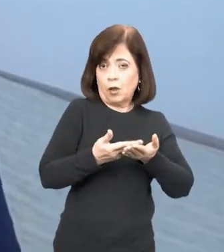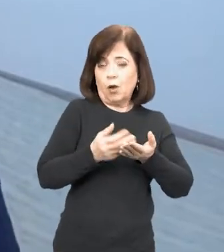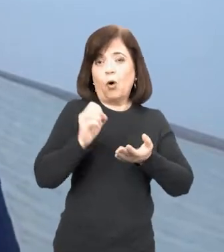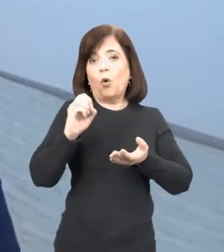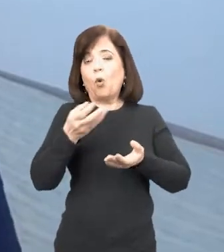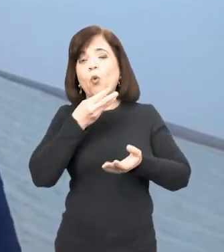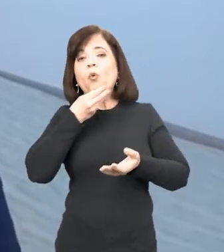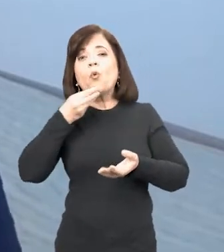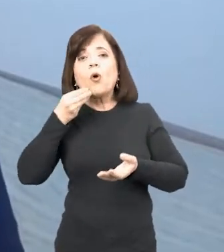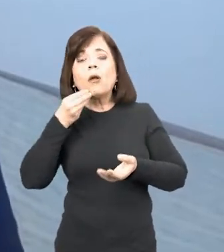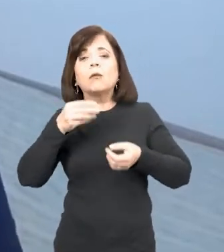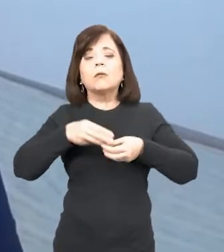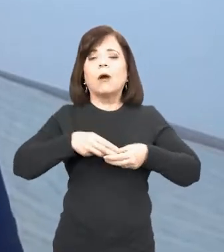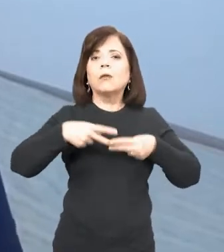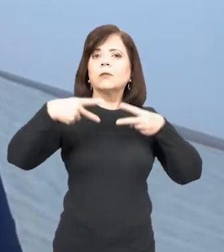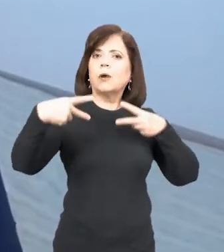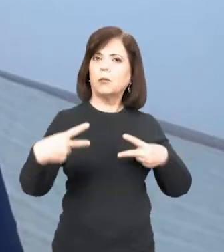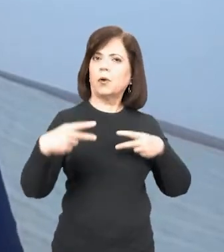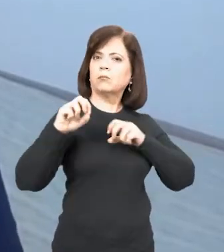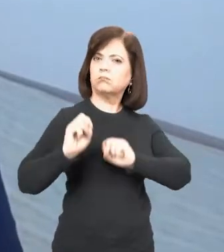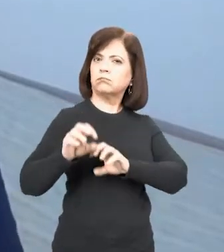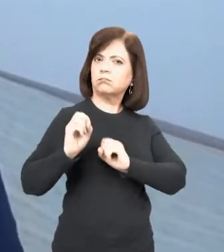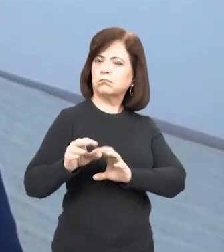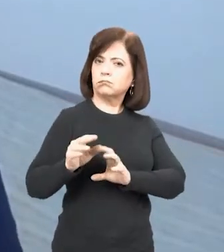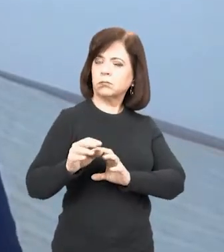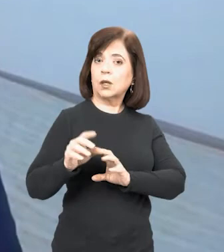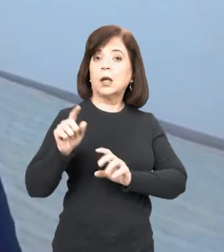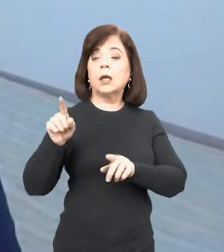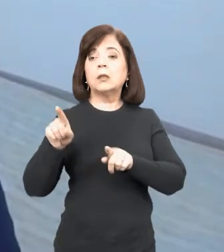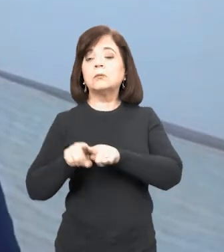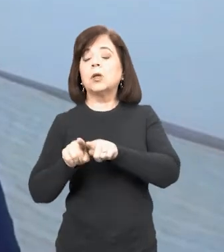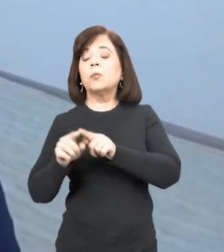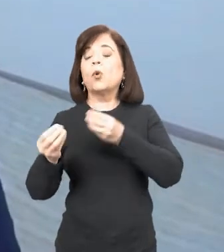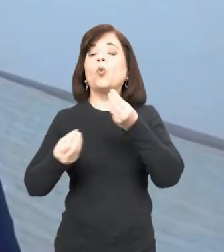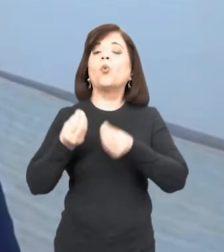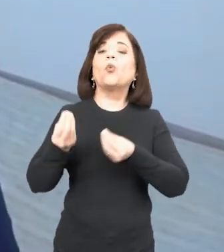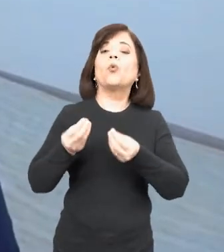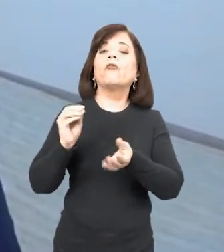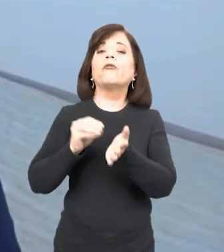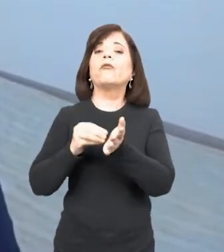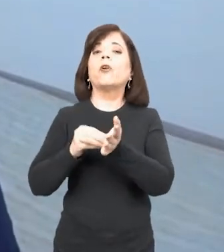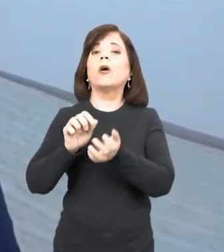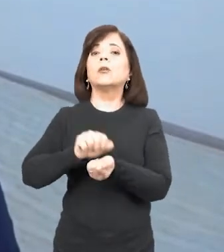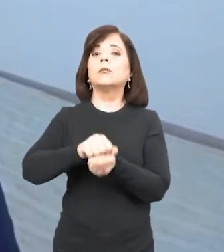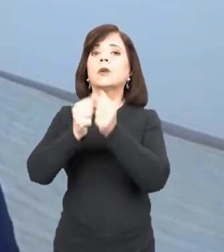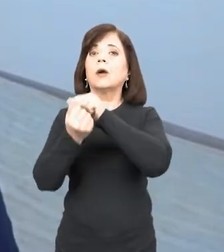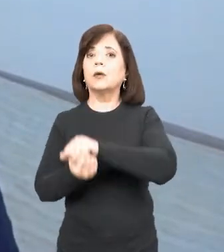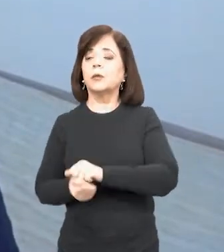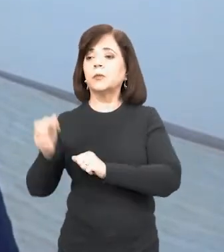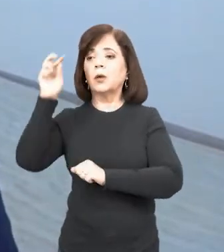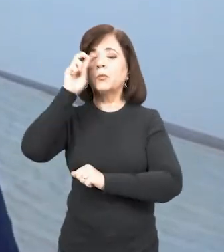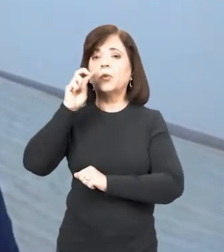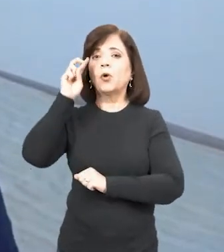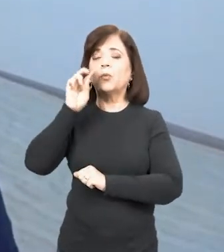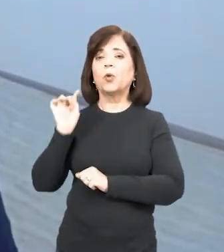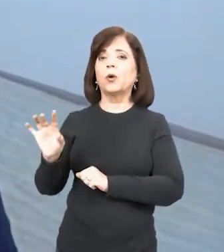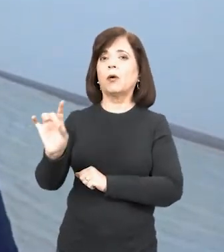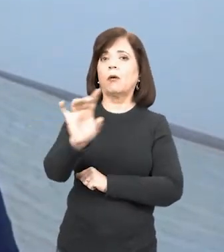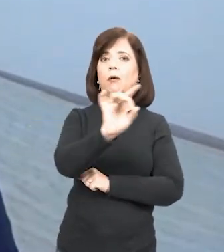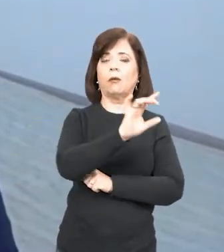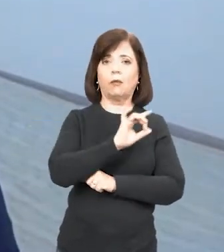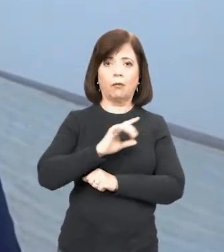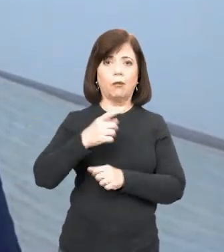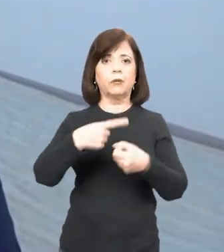remoto, e de que modo esses dois objetos da força-tarefa se adequam às necessidades dos promotores naturais pelo estado do